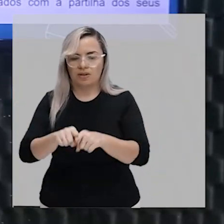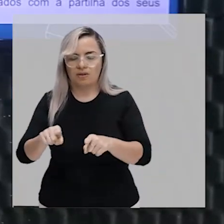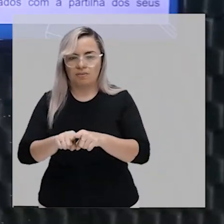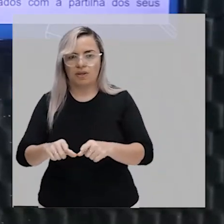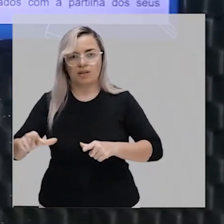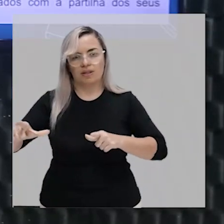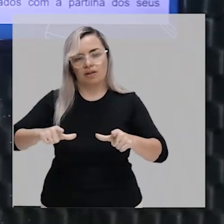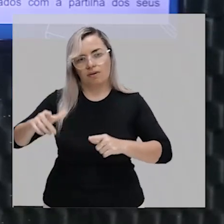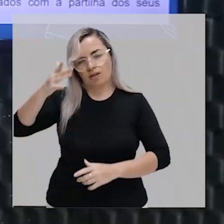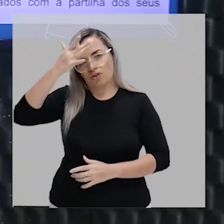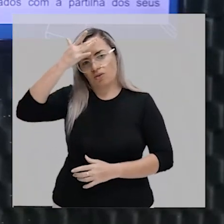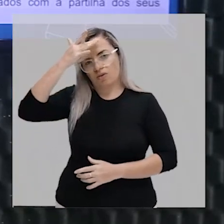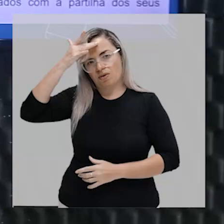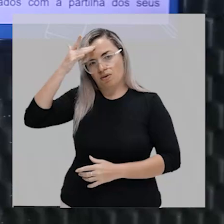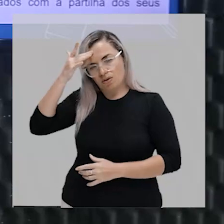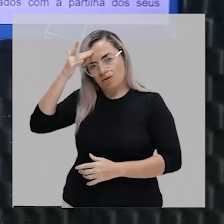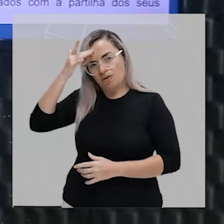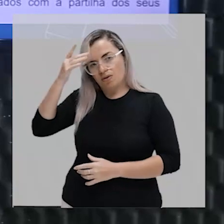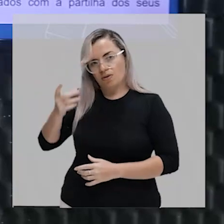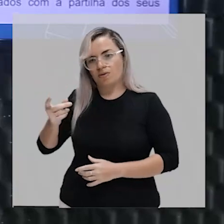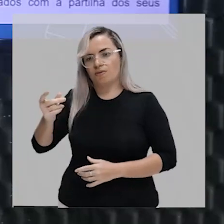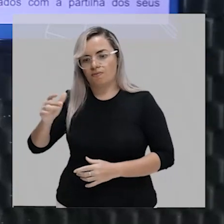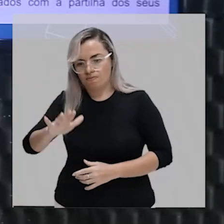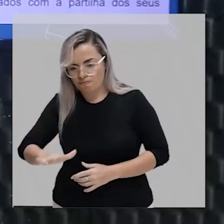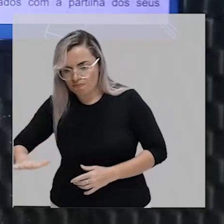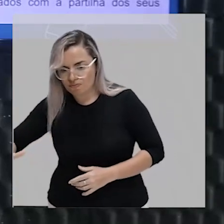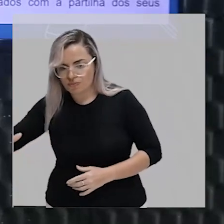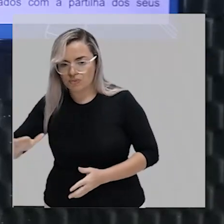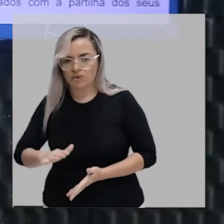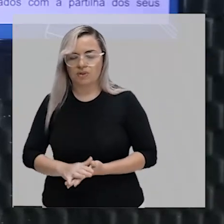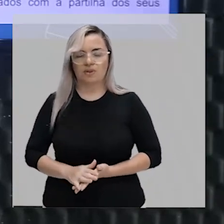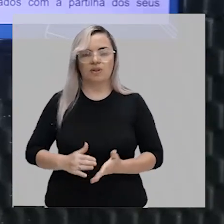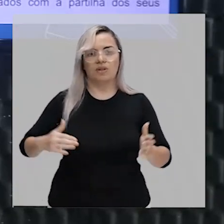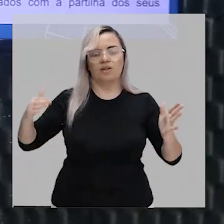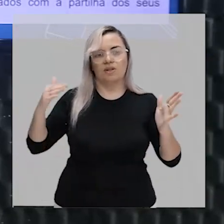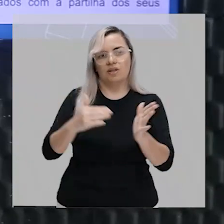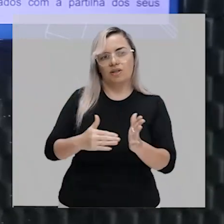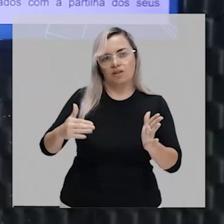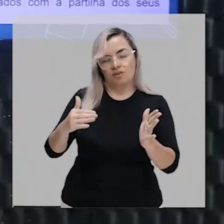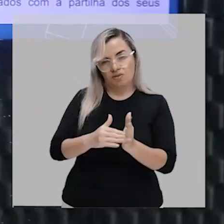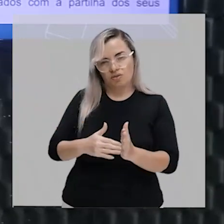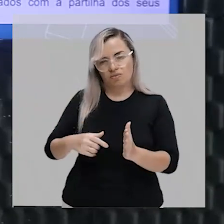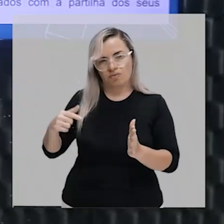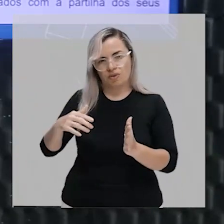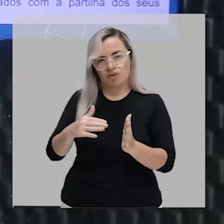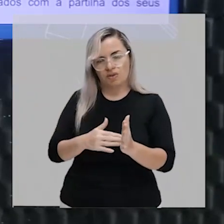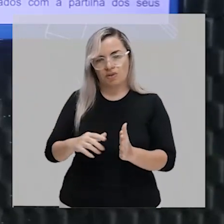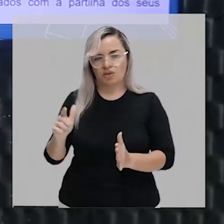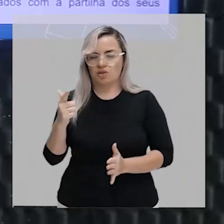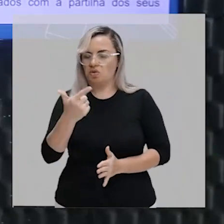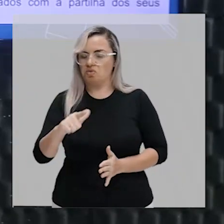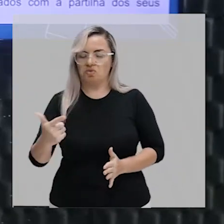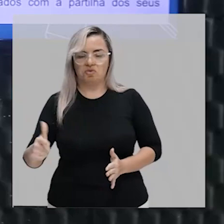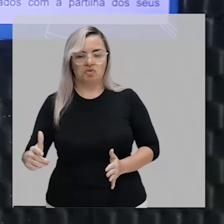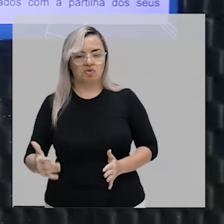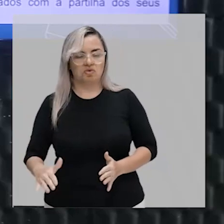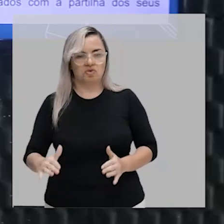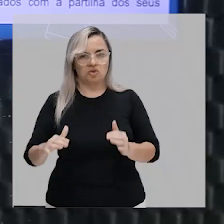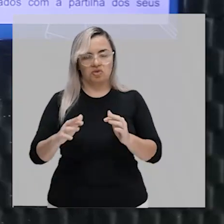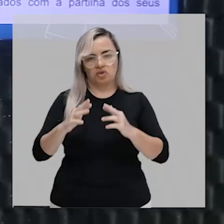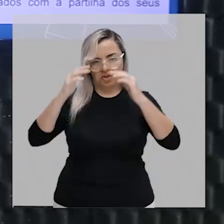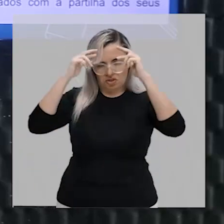Então essas fronteiras artificiais que acabaram não respeitando as diversidades